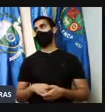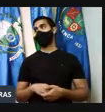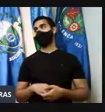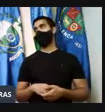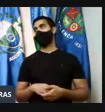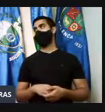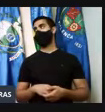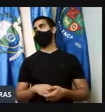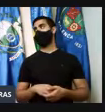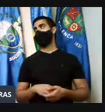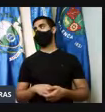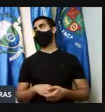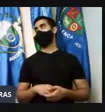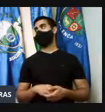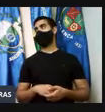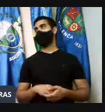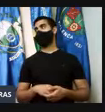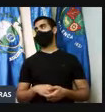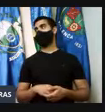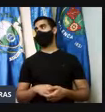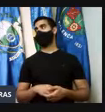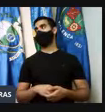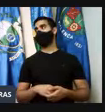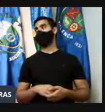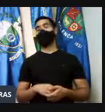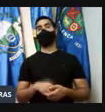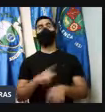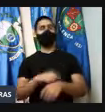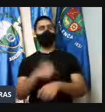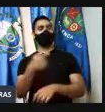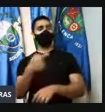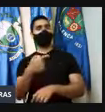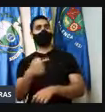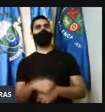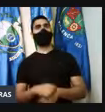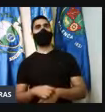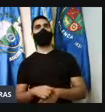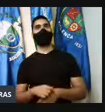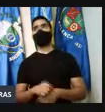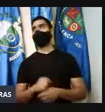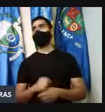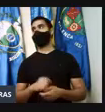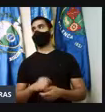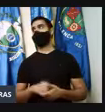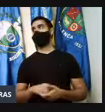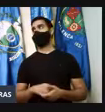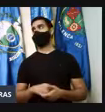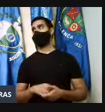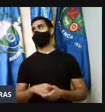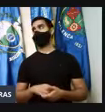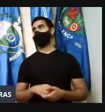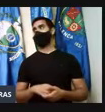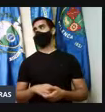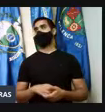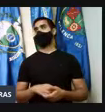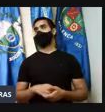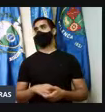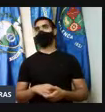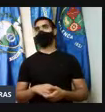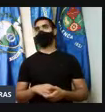17 horas. 7 horas. E eu quero também fazer um registro